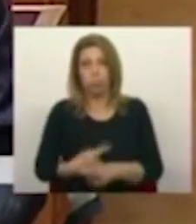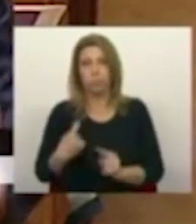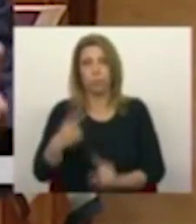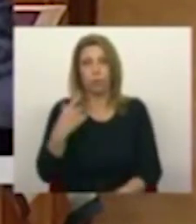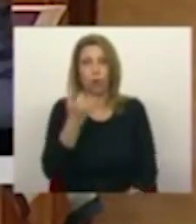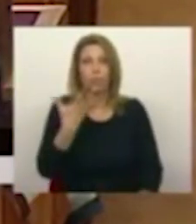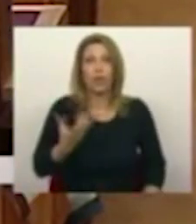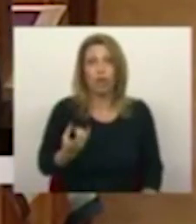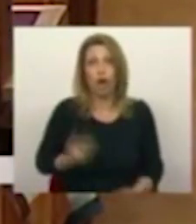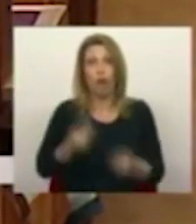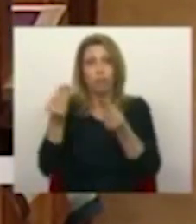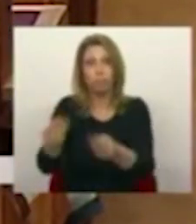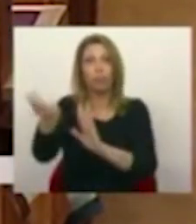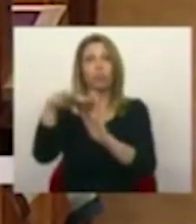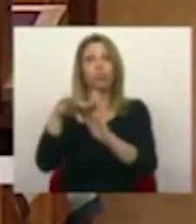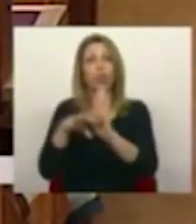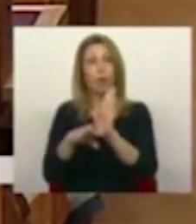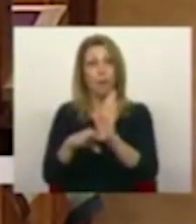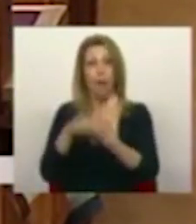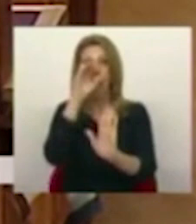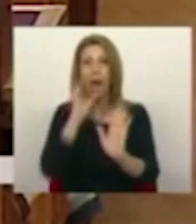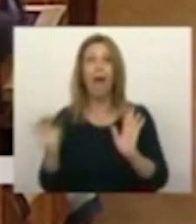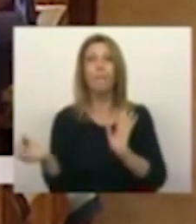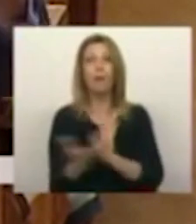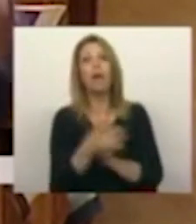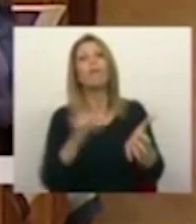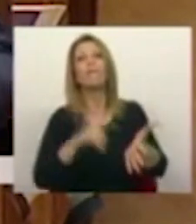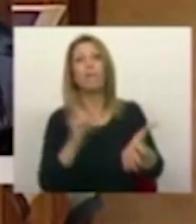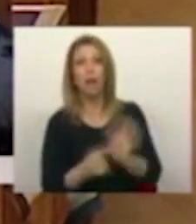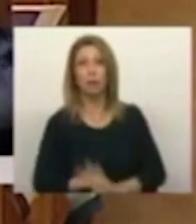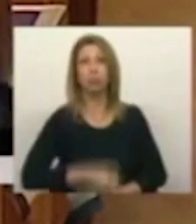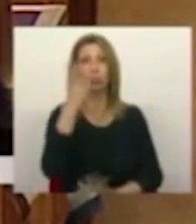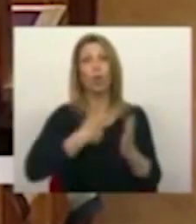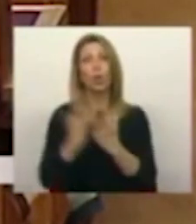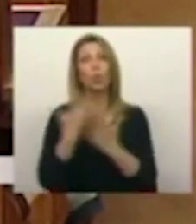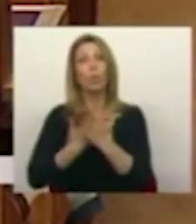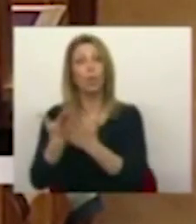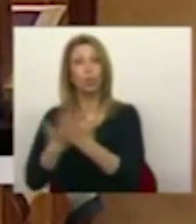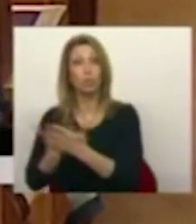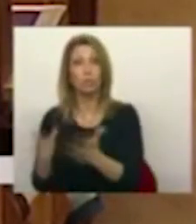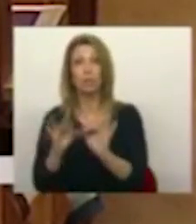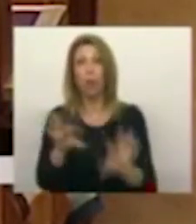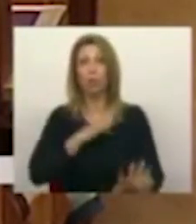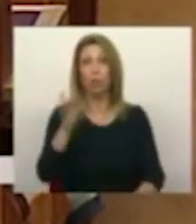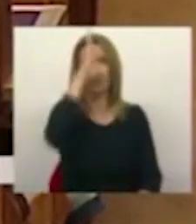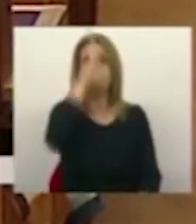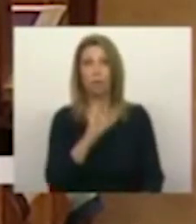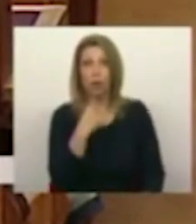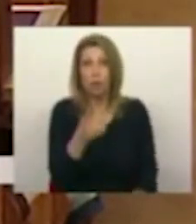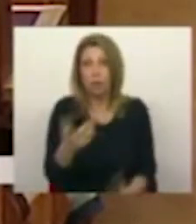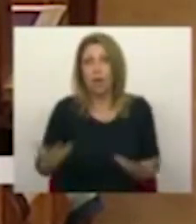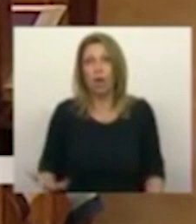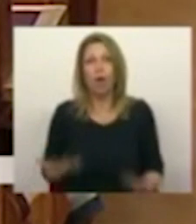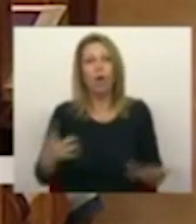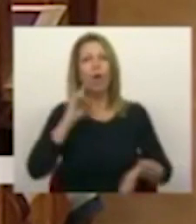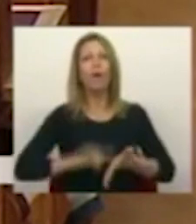2019 o programa ambiental e ainda faltam uma série de documentos, como o Sr. Primeiro-Ministro acabou de dizer. Agora, o fundamental